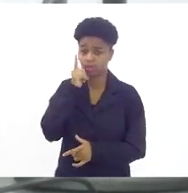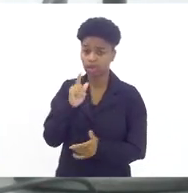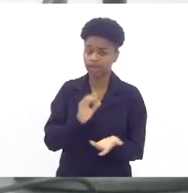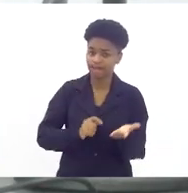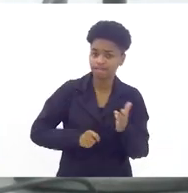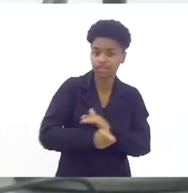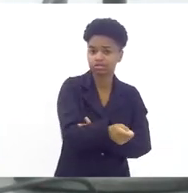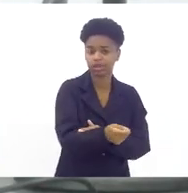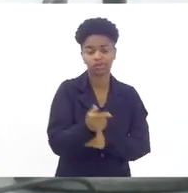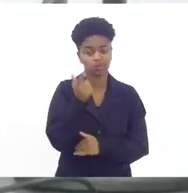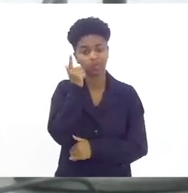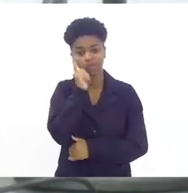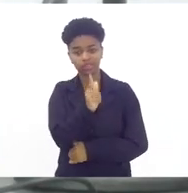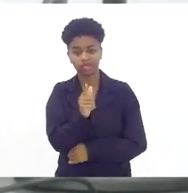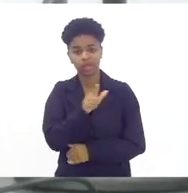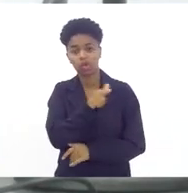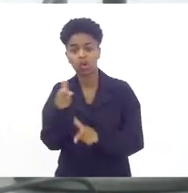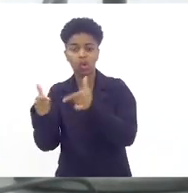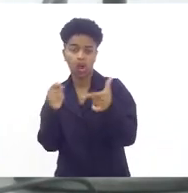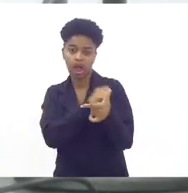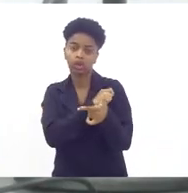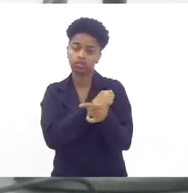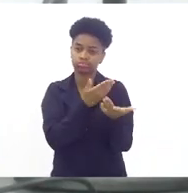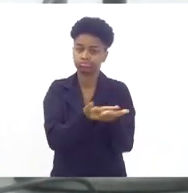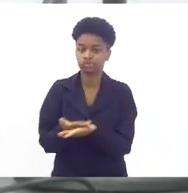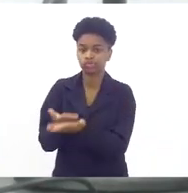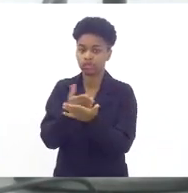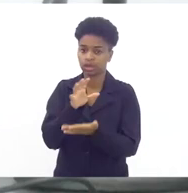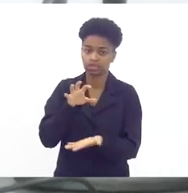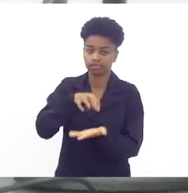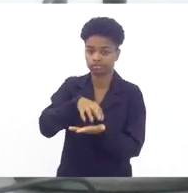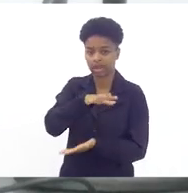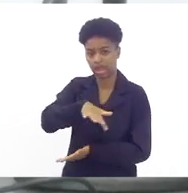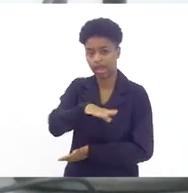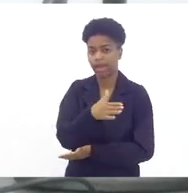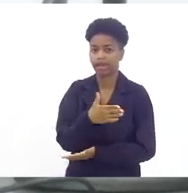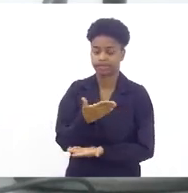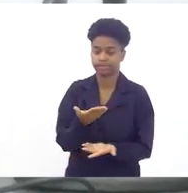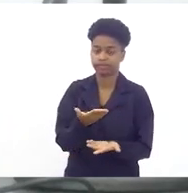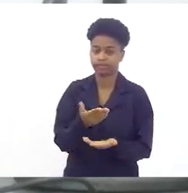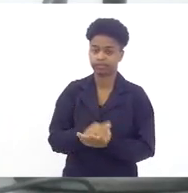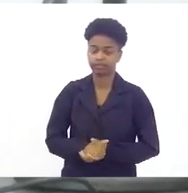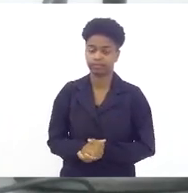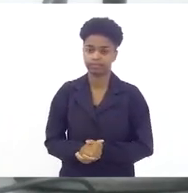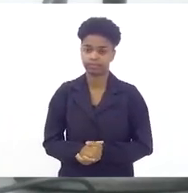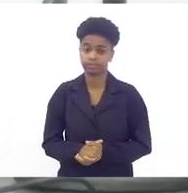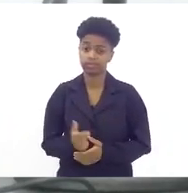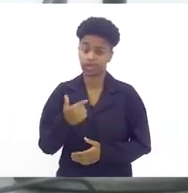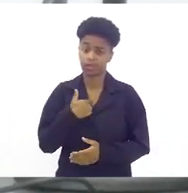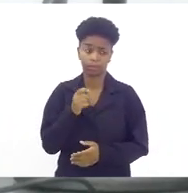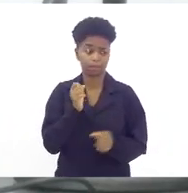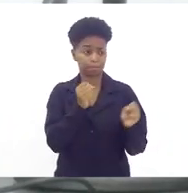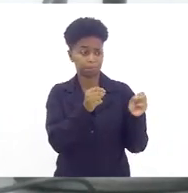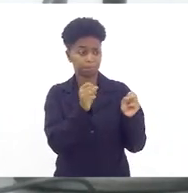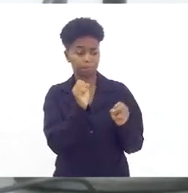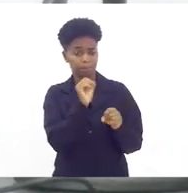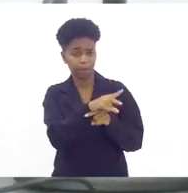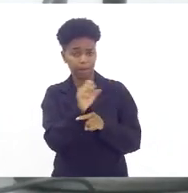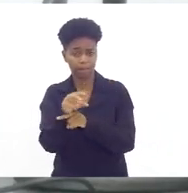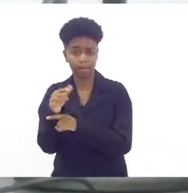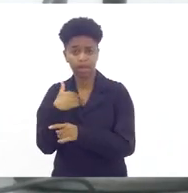podiam ter mais alunos ali estudando nesse excelente centro de saber quando eu tive lá sim fiquei deslumbrado até porque